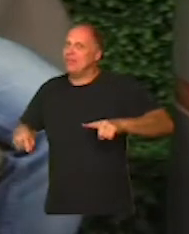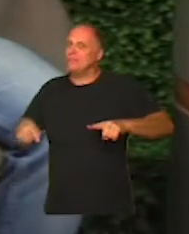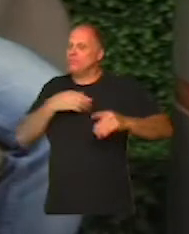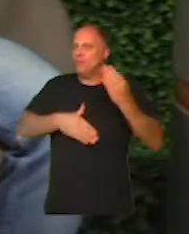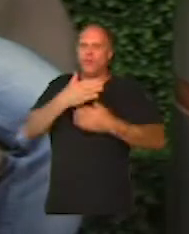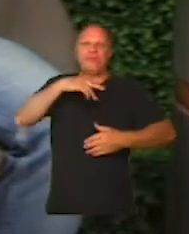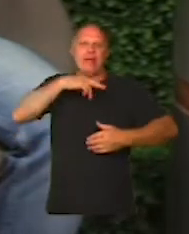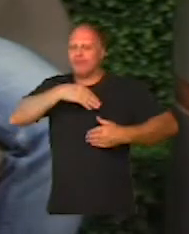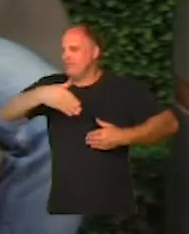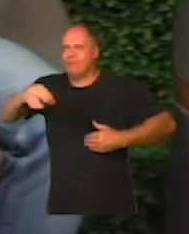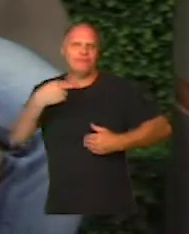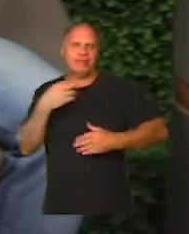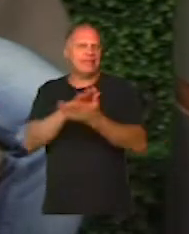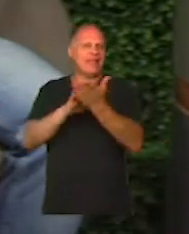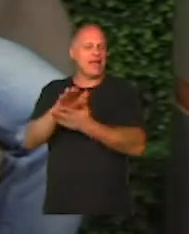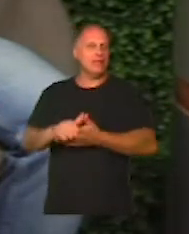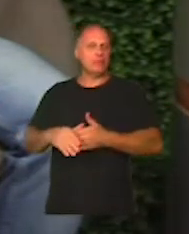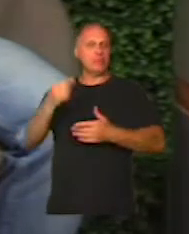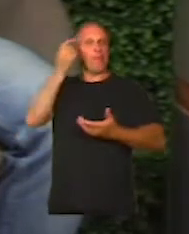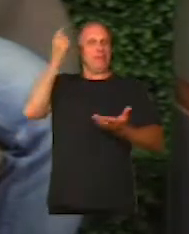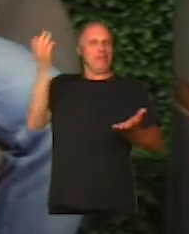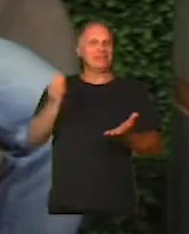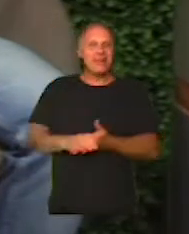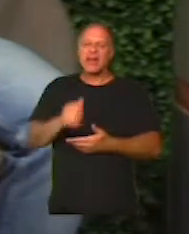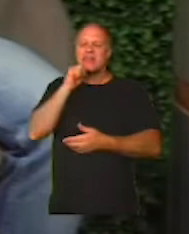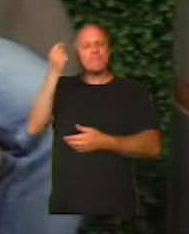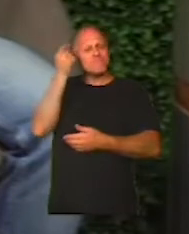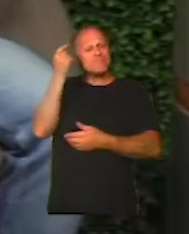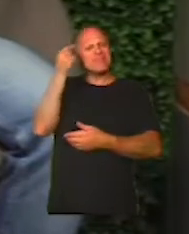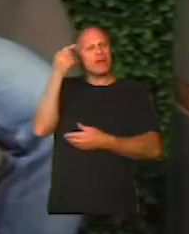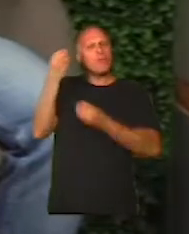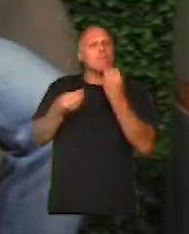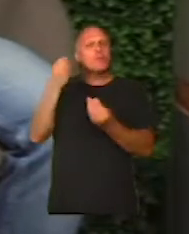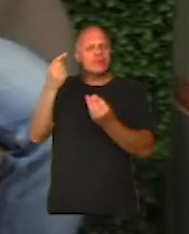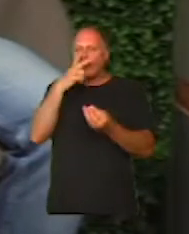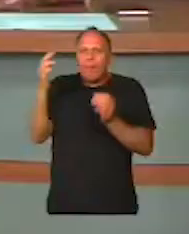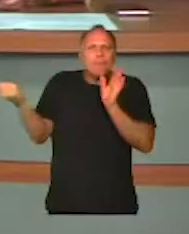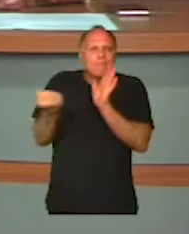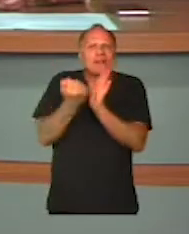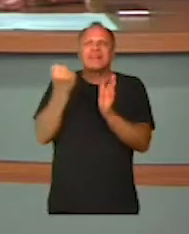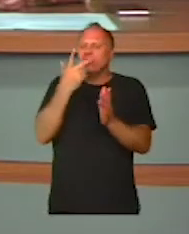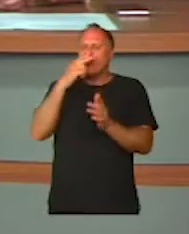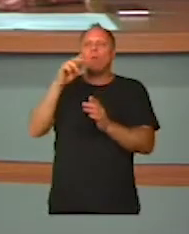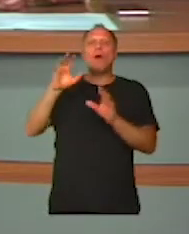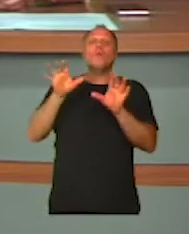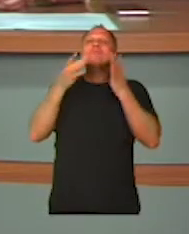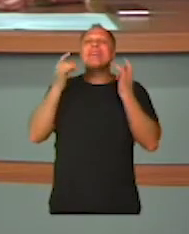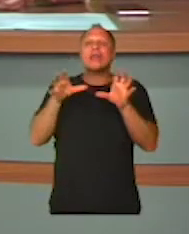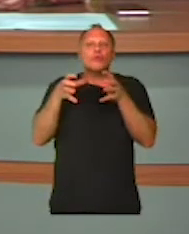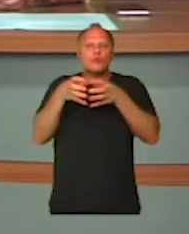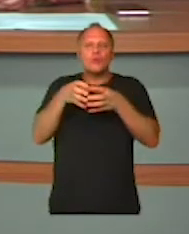Né? Aí eu precisava um texto que fosse marcante, como foi o Bodas de Sangue. Né? E a gente fez a